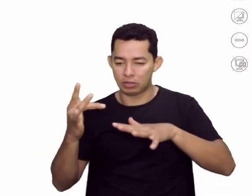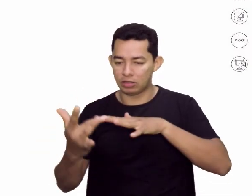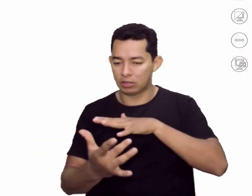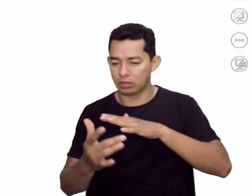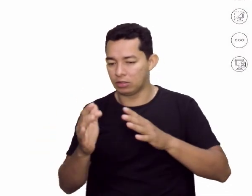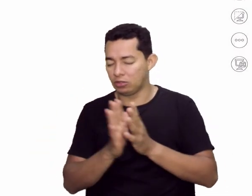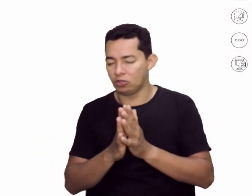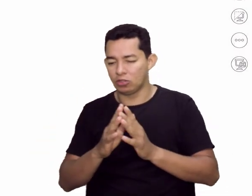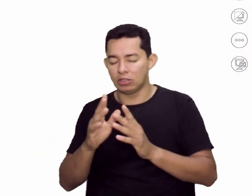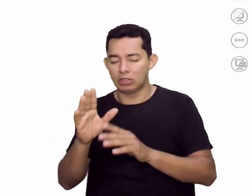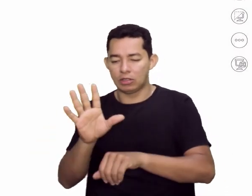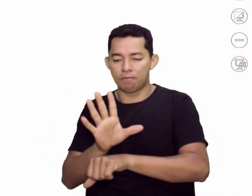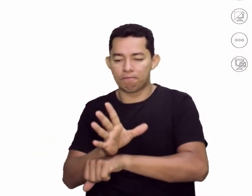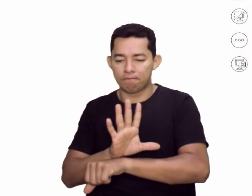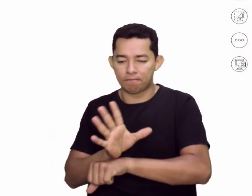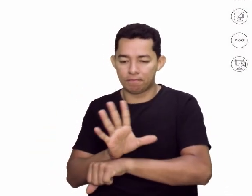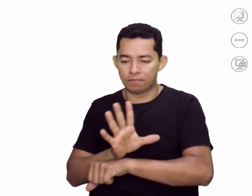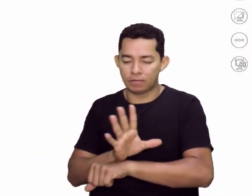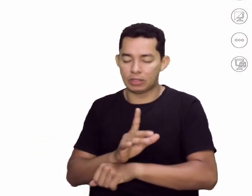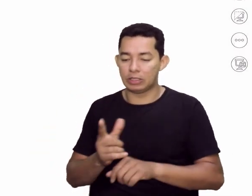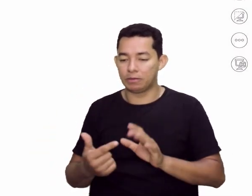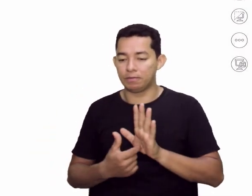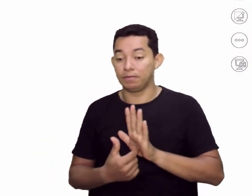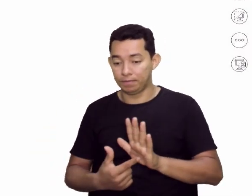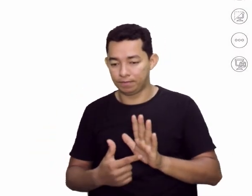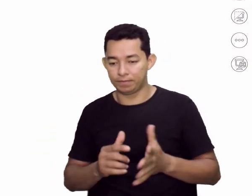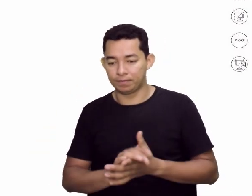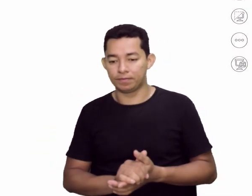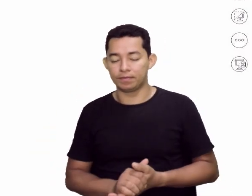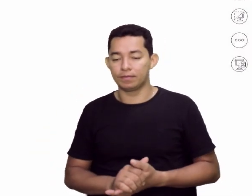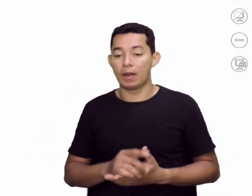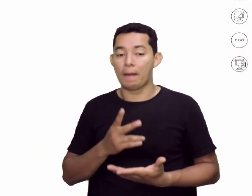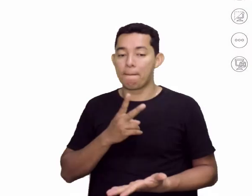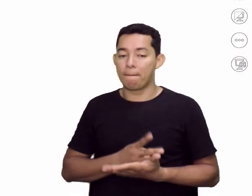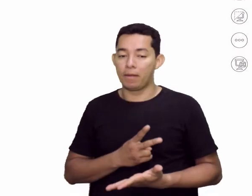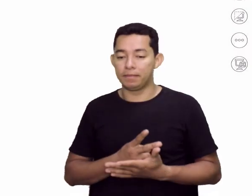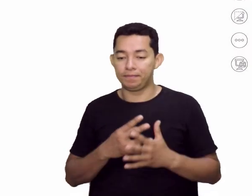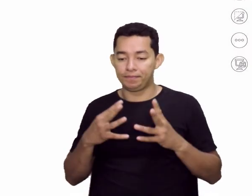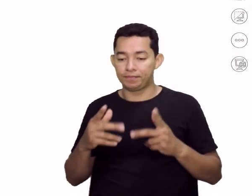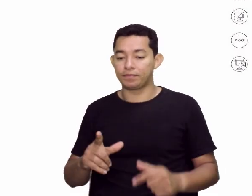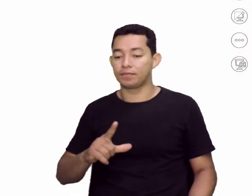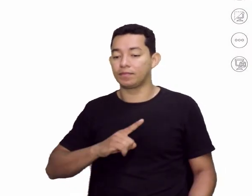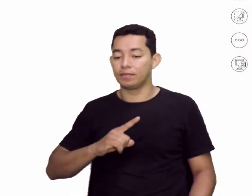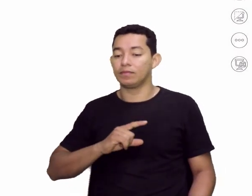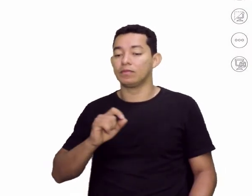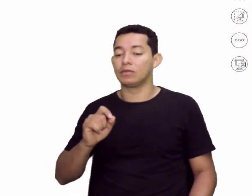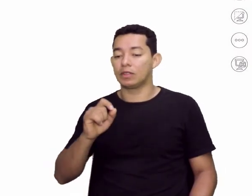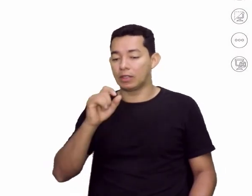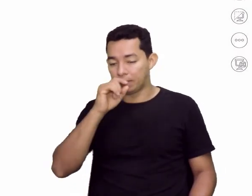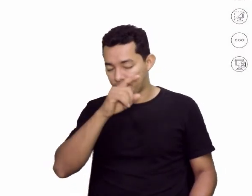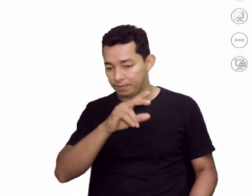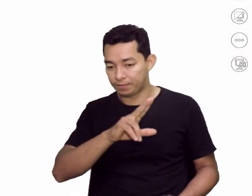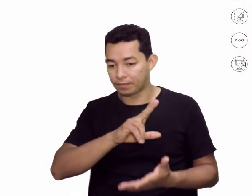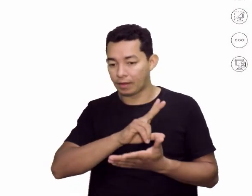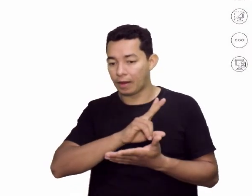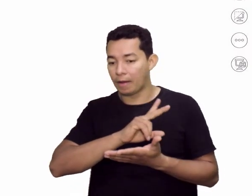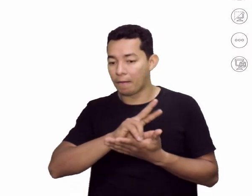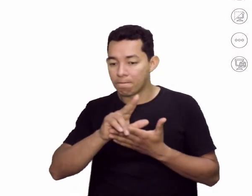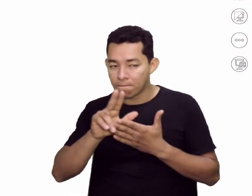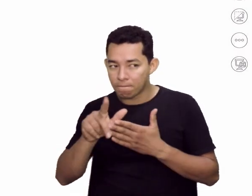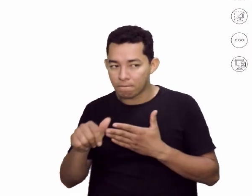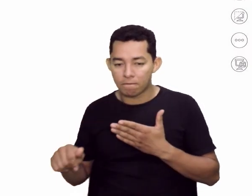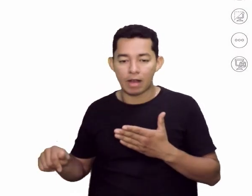filmes mostrando as coisas que estão acontecendo, mesmo com tudo isso aí, tem muita coisa que fica debaixo do